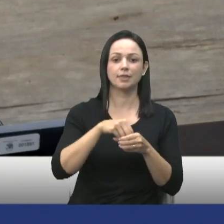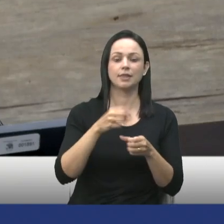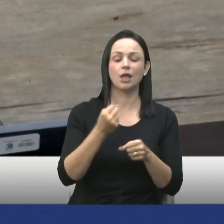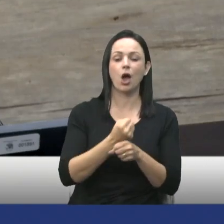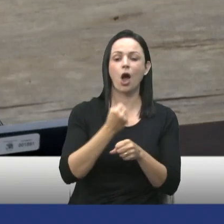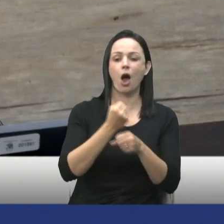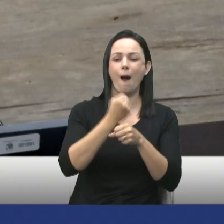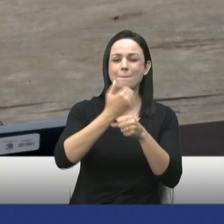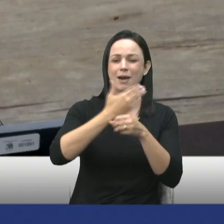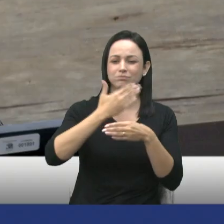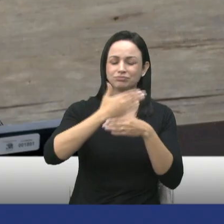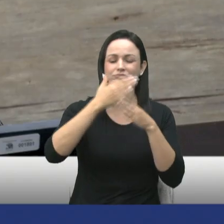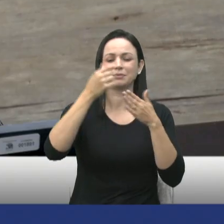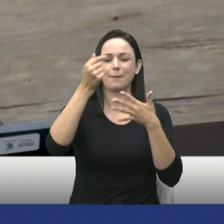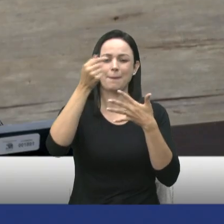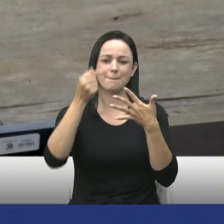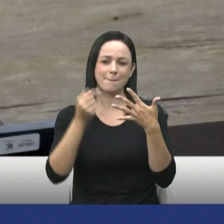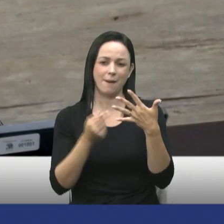elencadas,